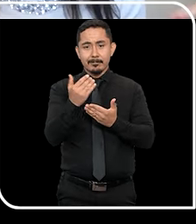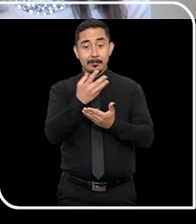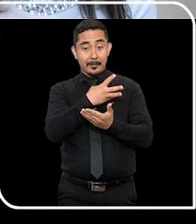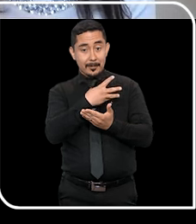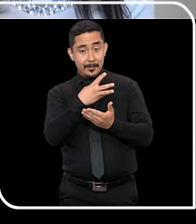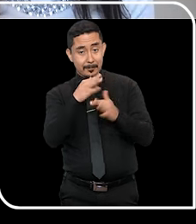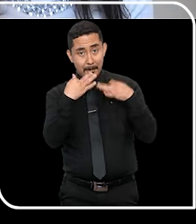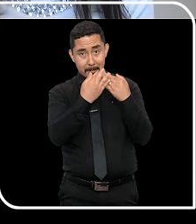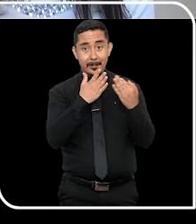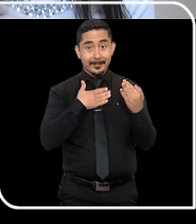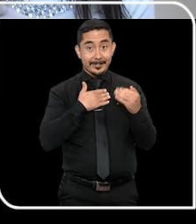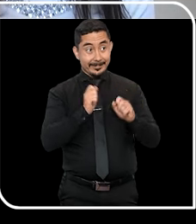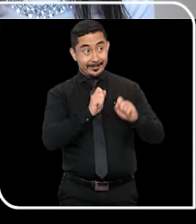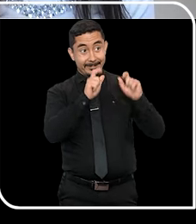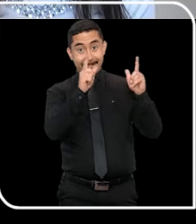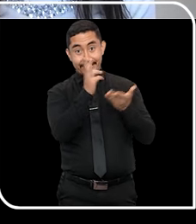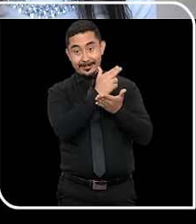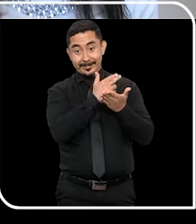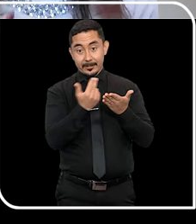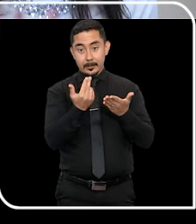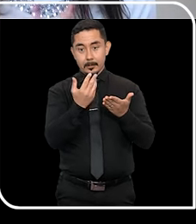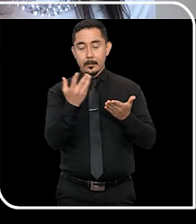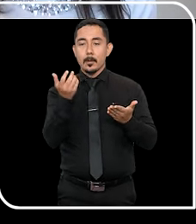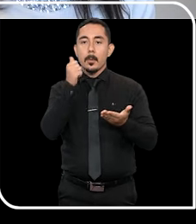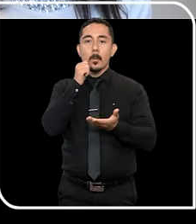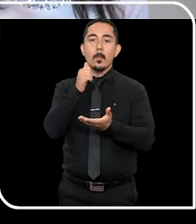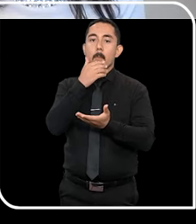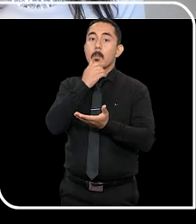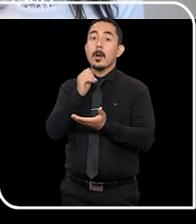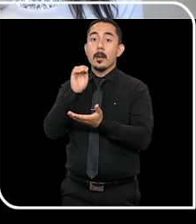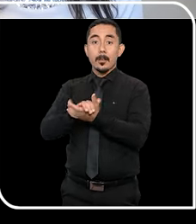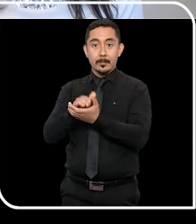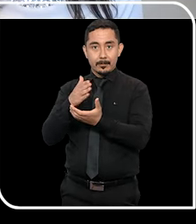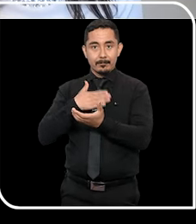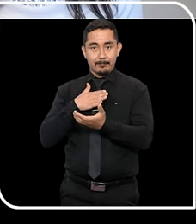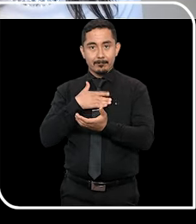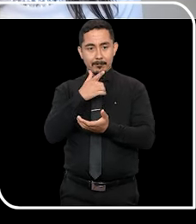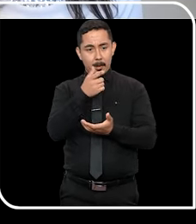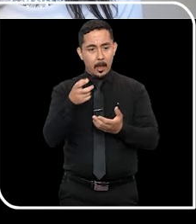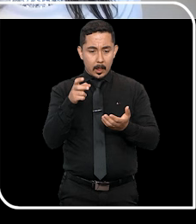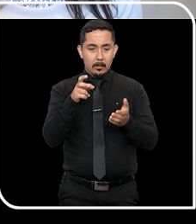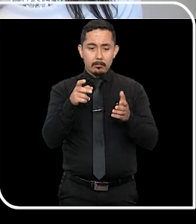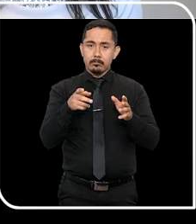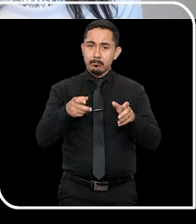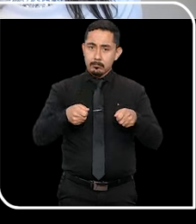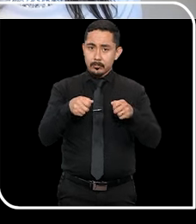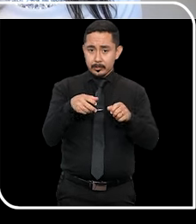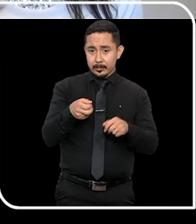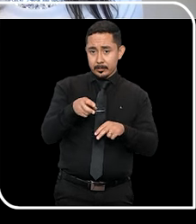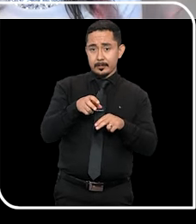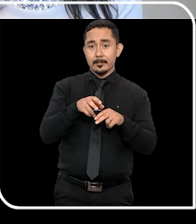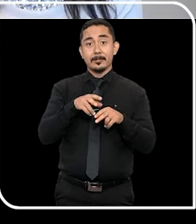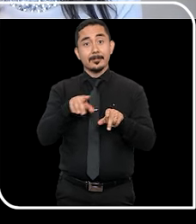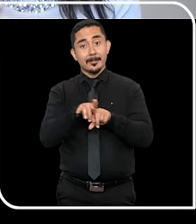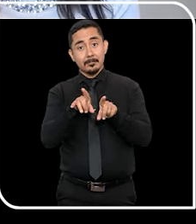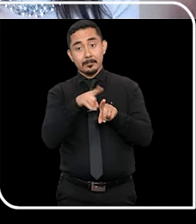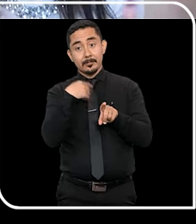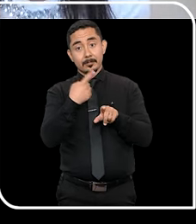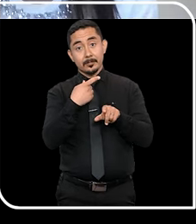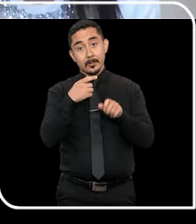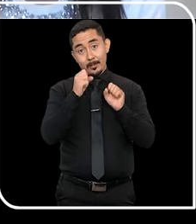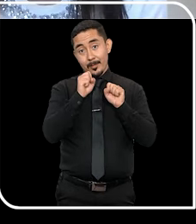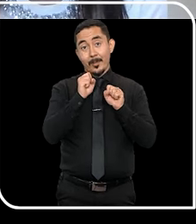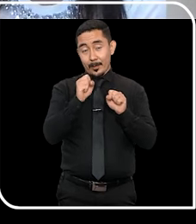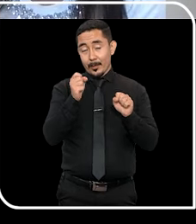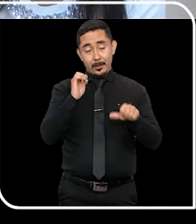vocês aqui a minha família as minhas pequenas meu marido que também é cadeirante quem não tava aqui no início da palestra e eu espero que